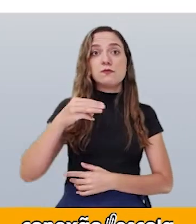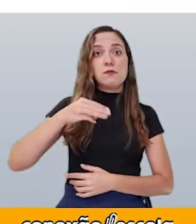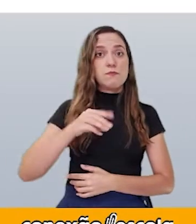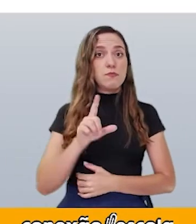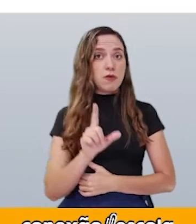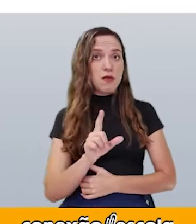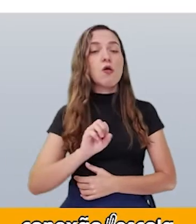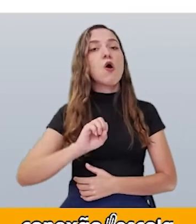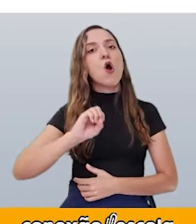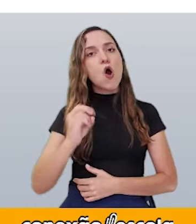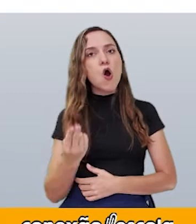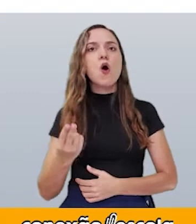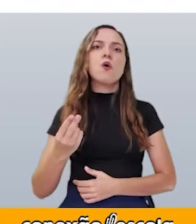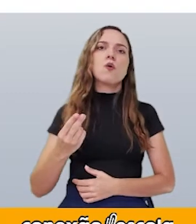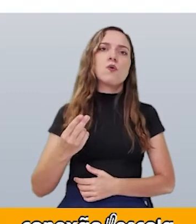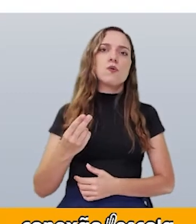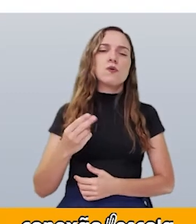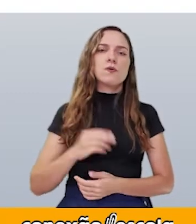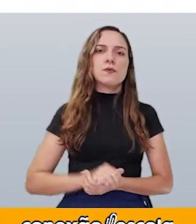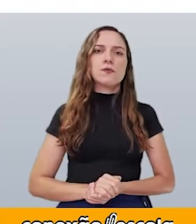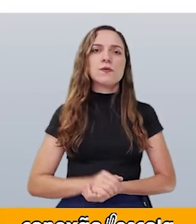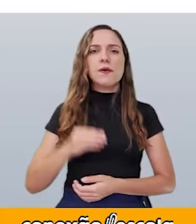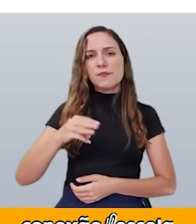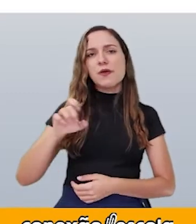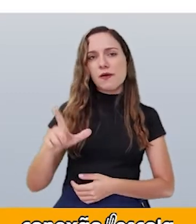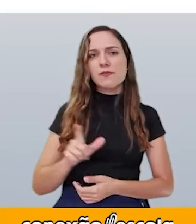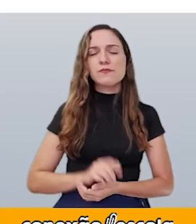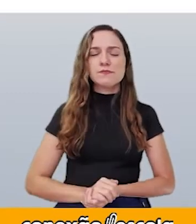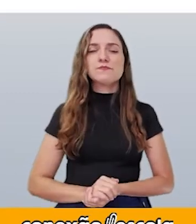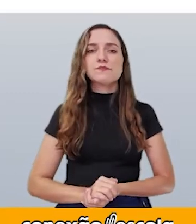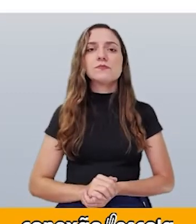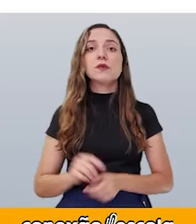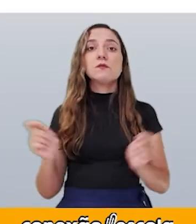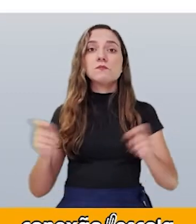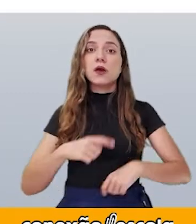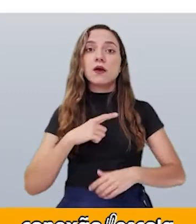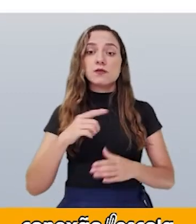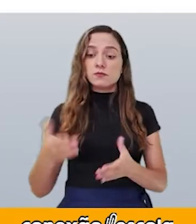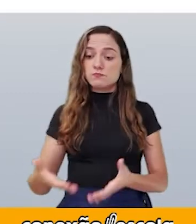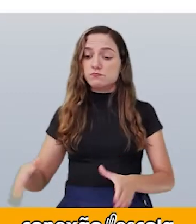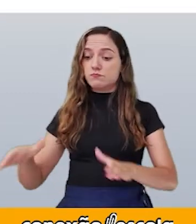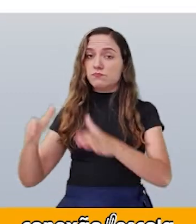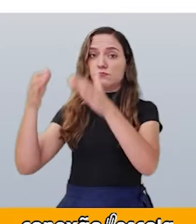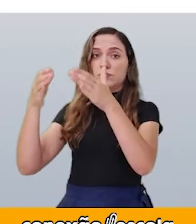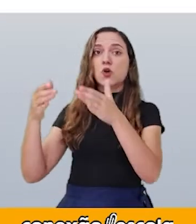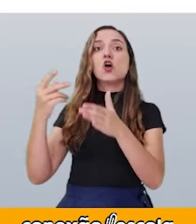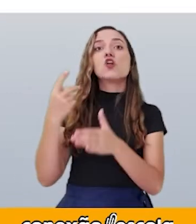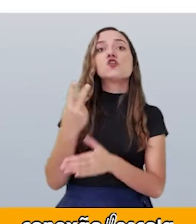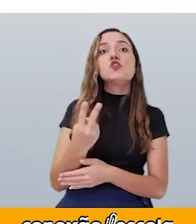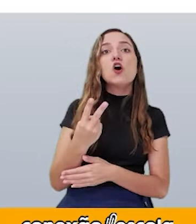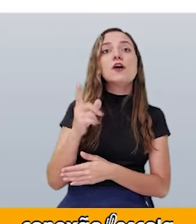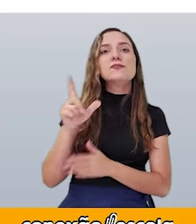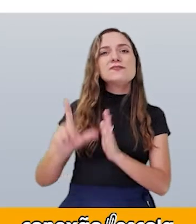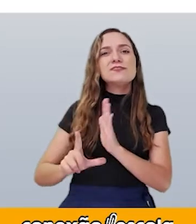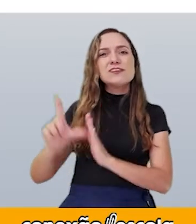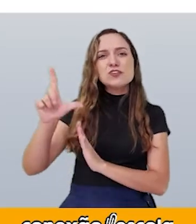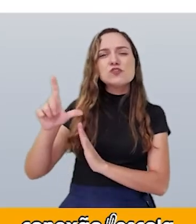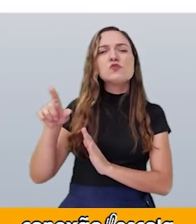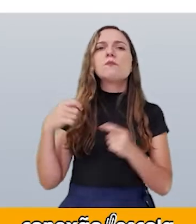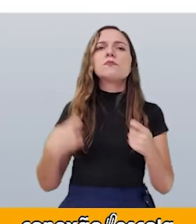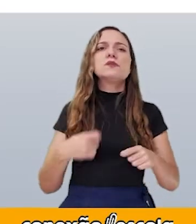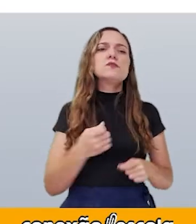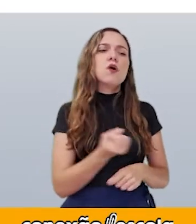ml ou mililitros. Para encher uma jarra de 2 litros, serão